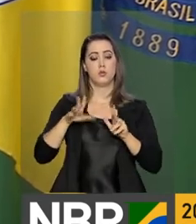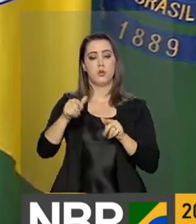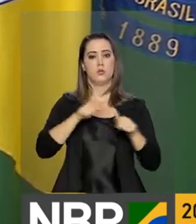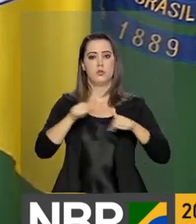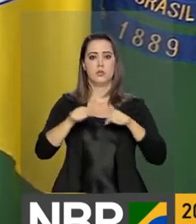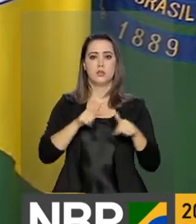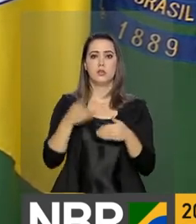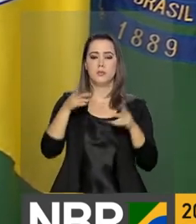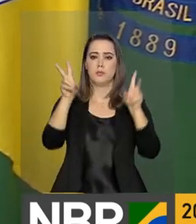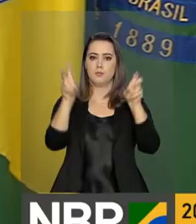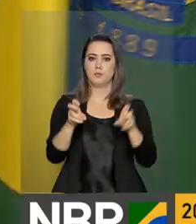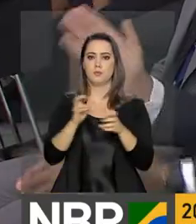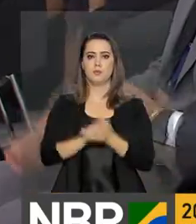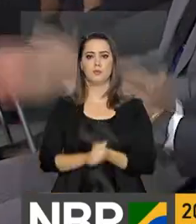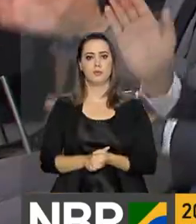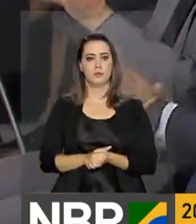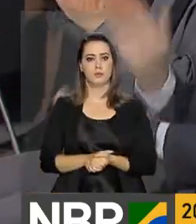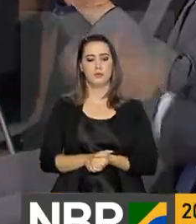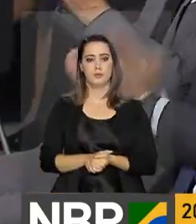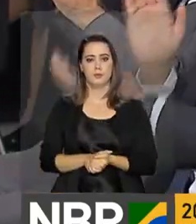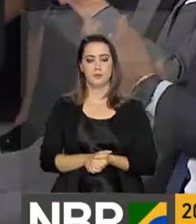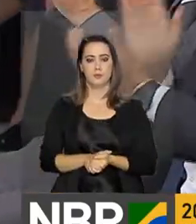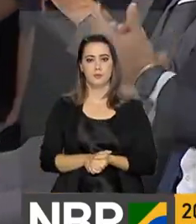trabalharam nesse tema.